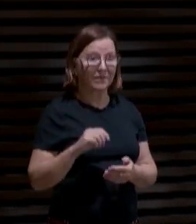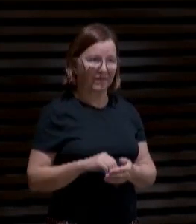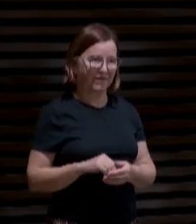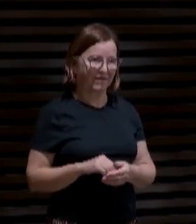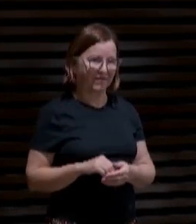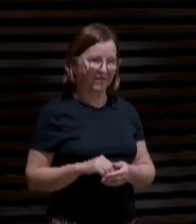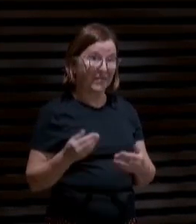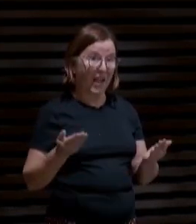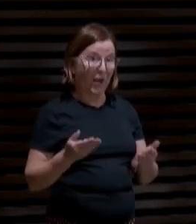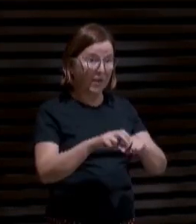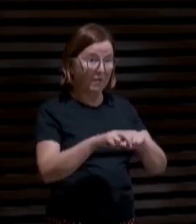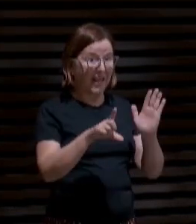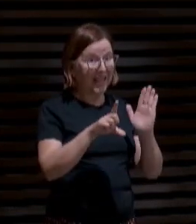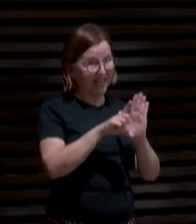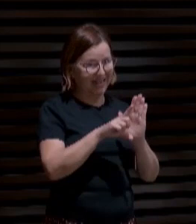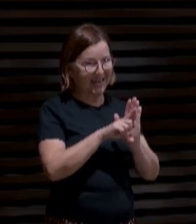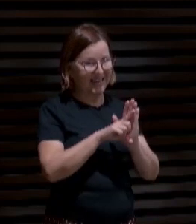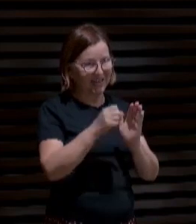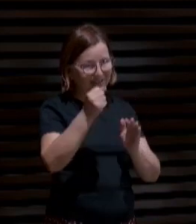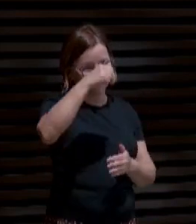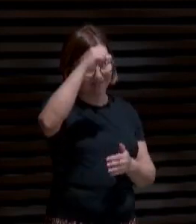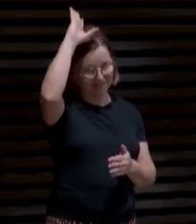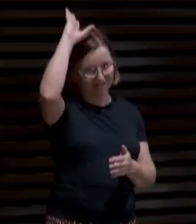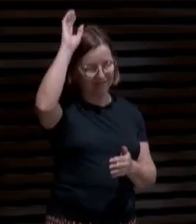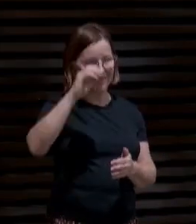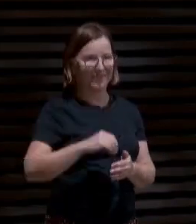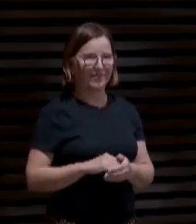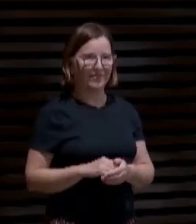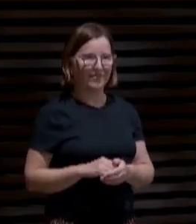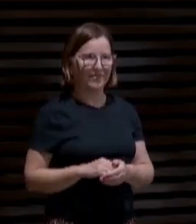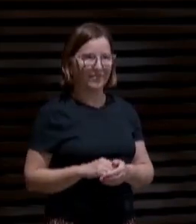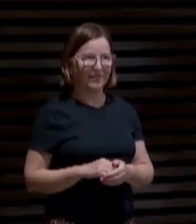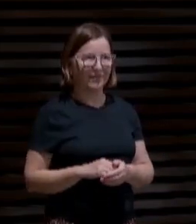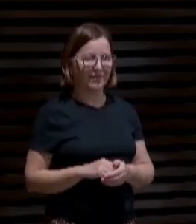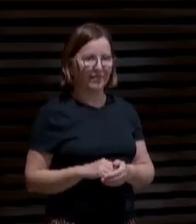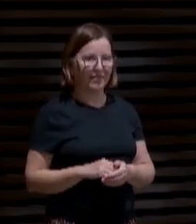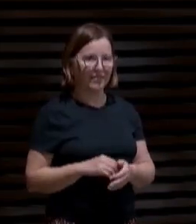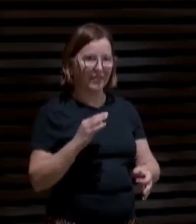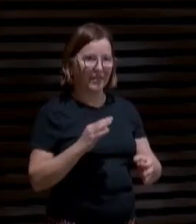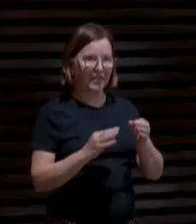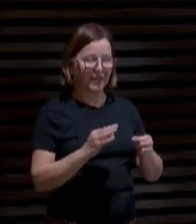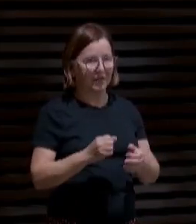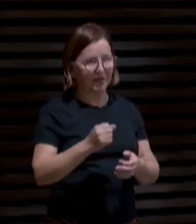a lei humana que começa. É o tribunal de Roma.